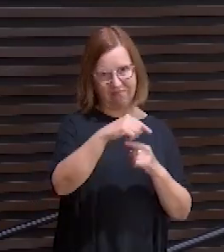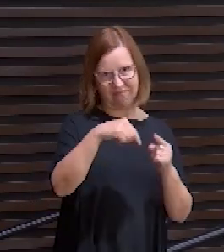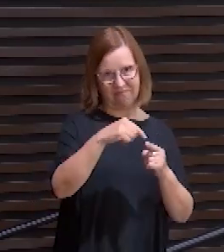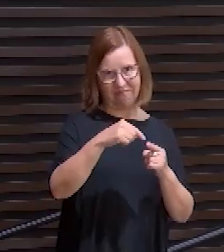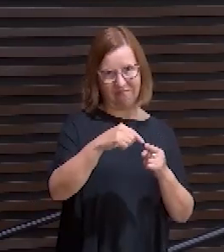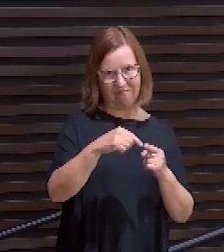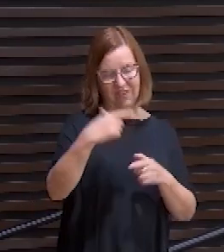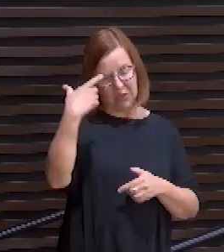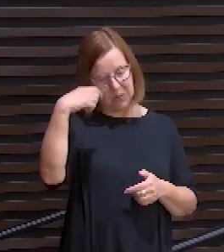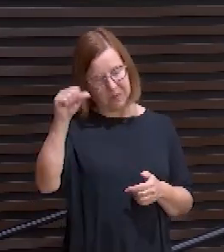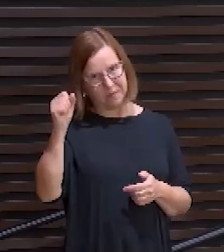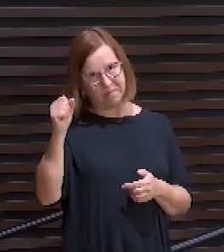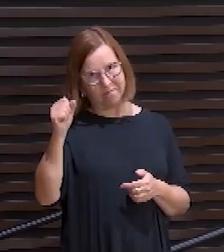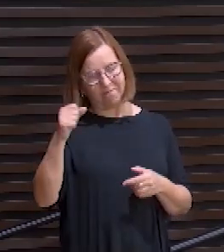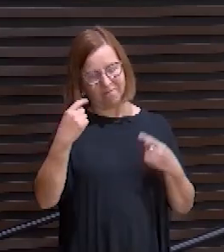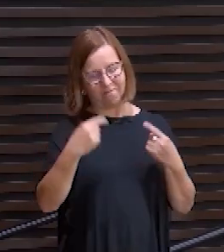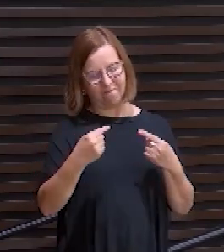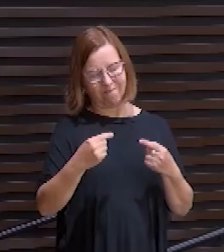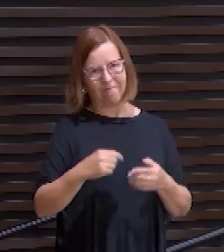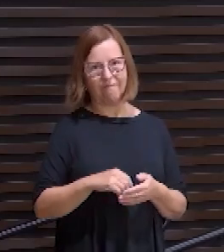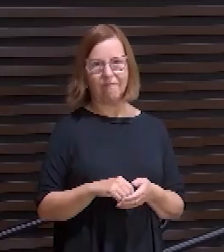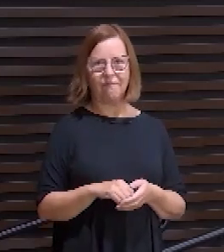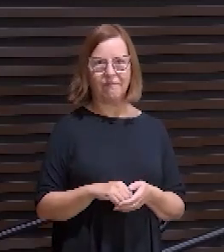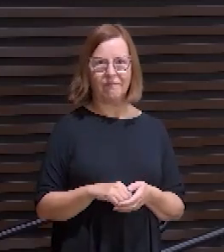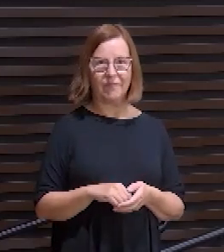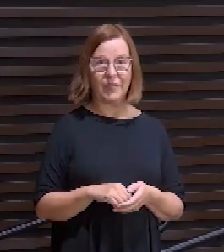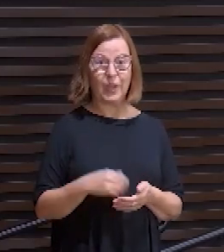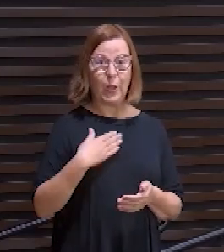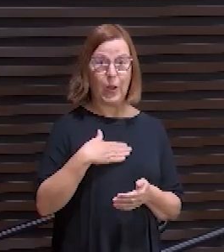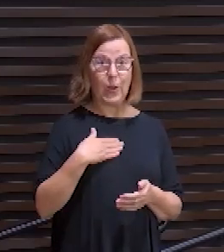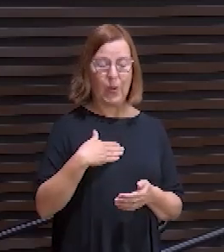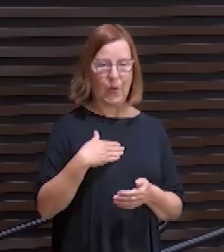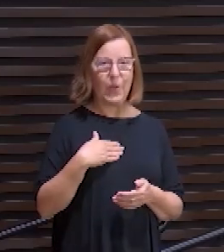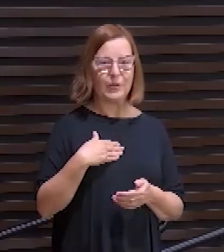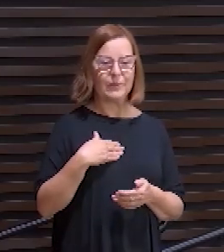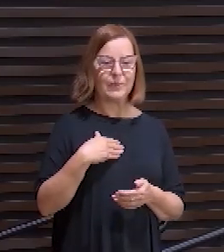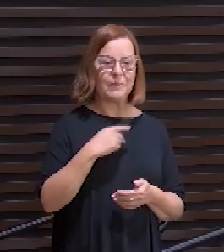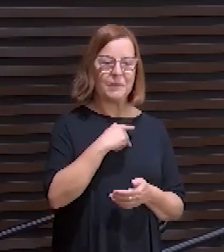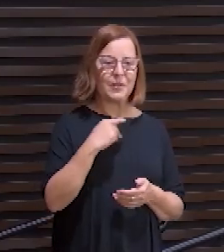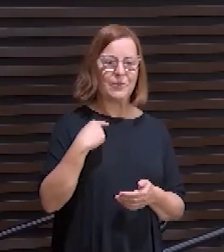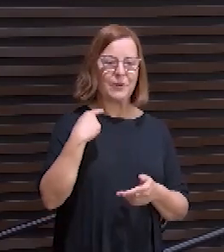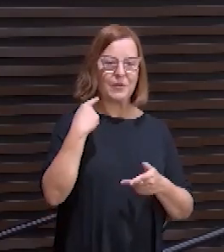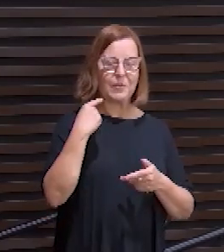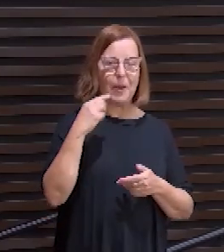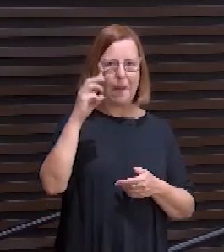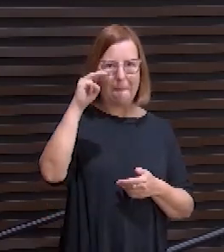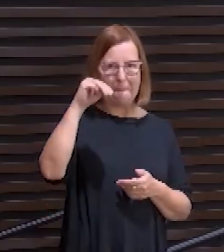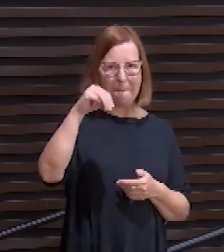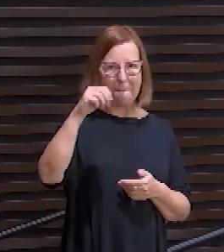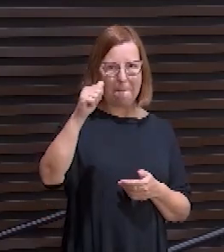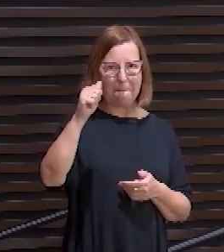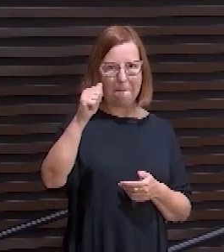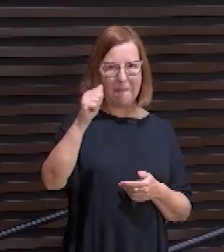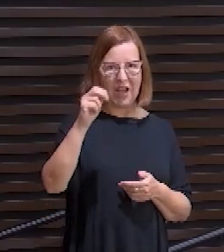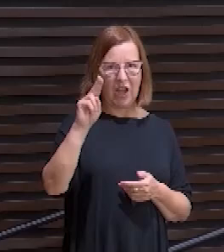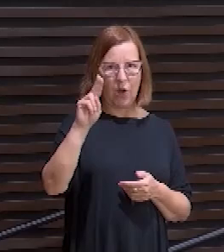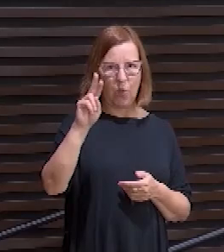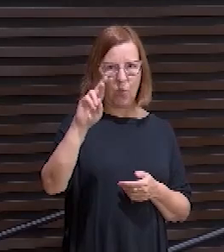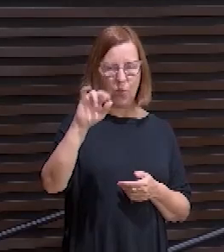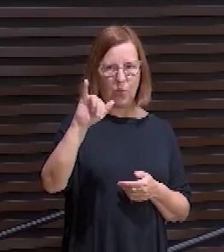eles. Eu gosto da expressão do pastor Maurício. Não existe cristianismo Disney World.